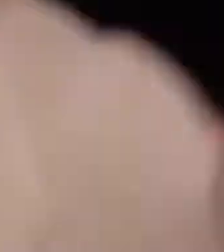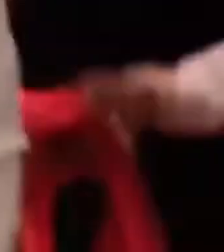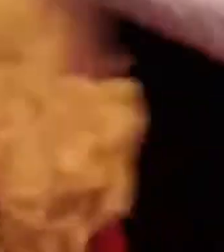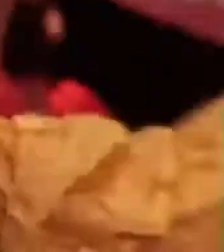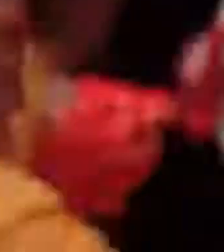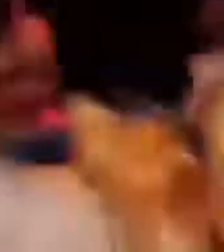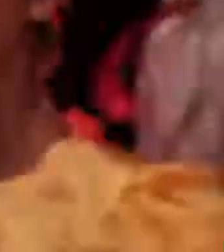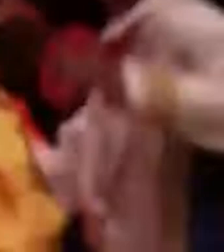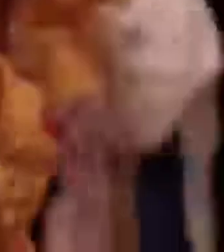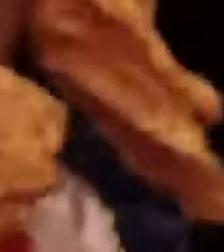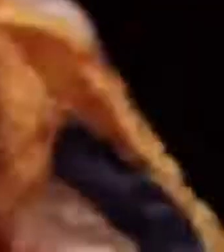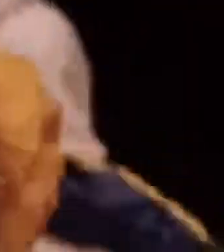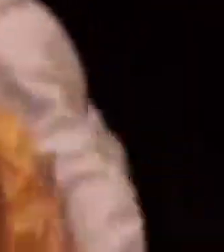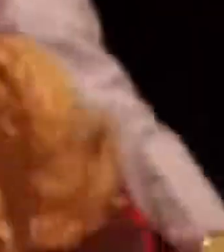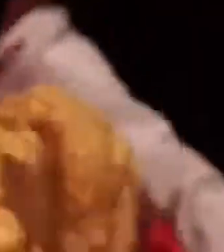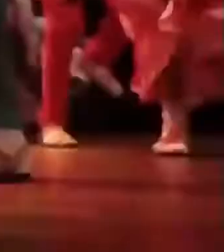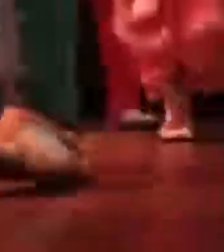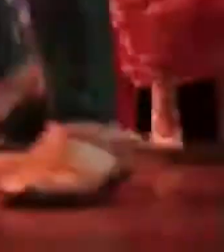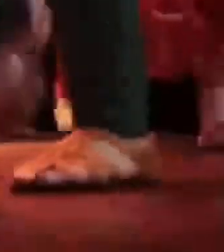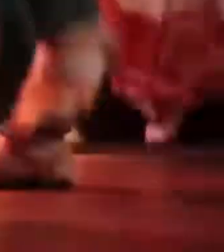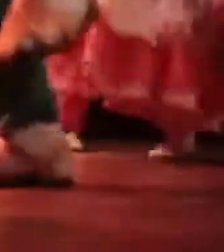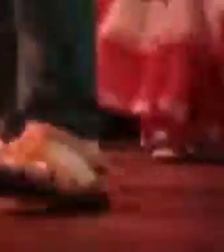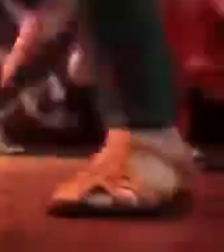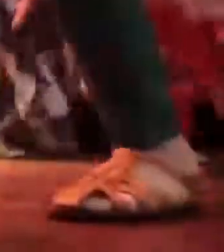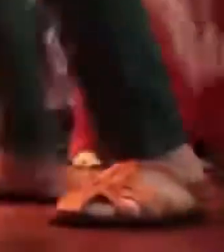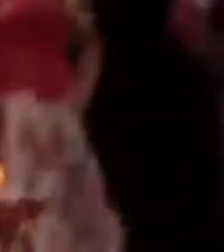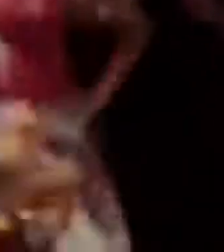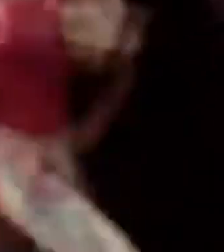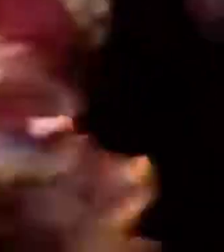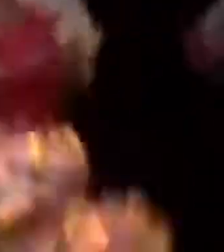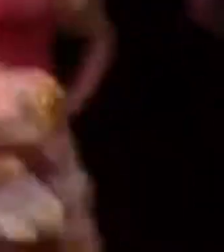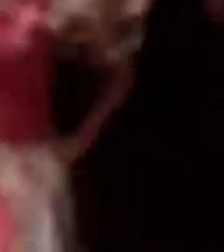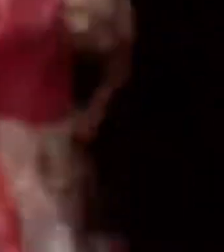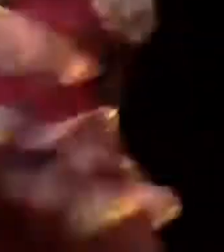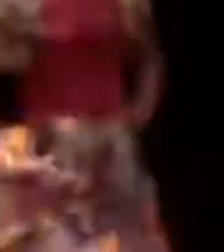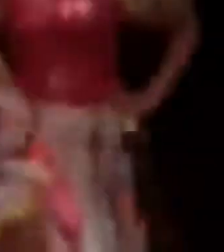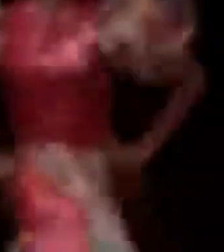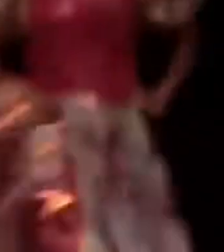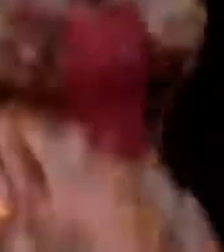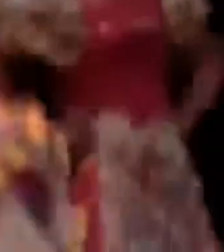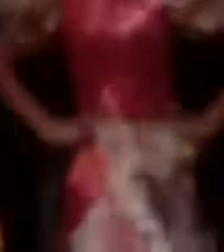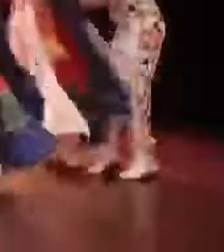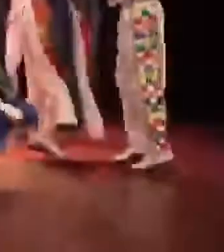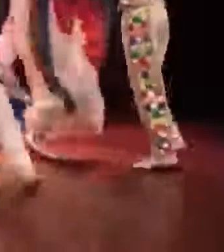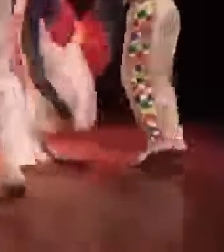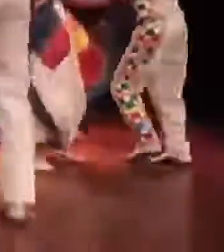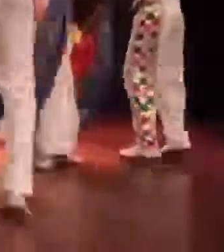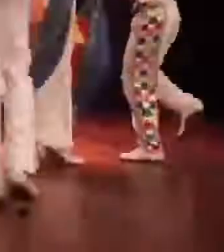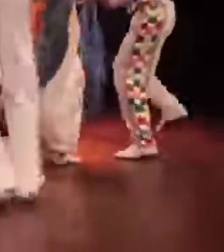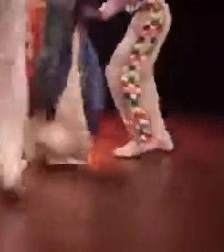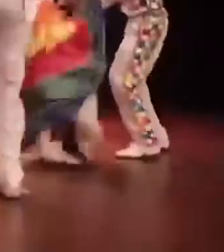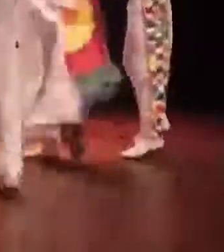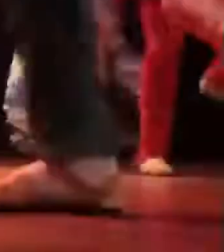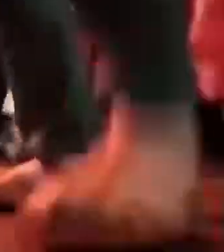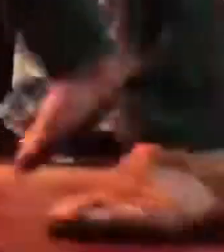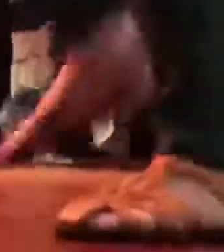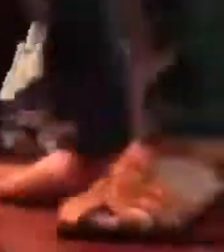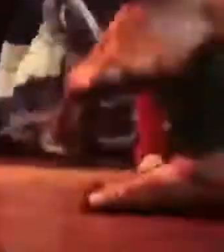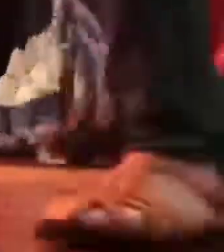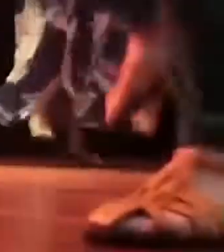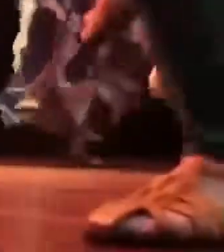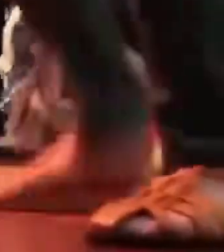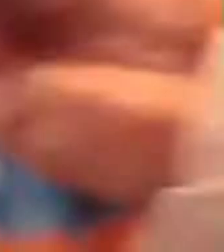fulô. 3 com siricora miudinha, 3 com siricora miúda, 3 com siricora